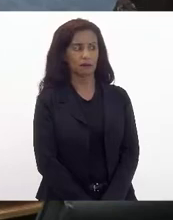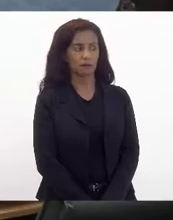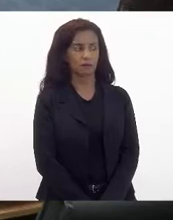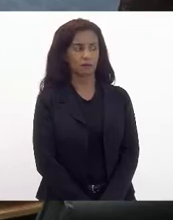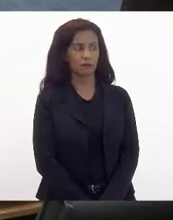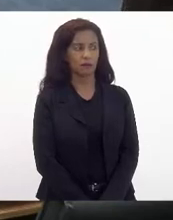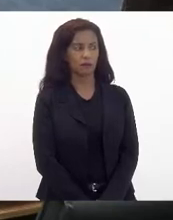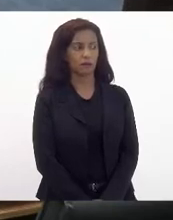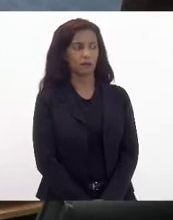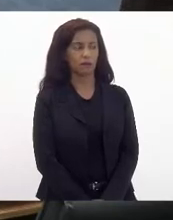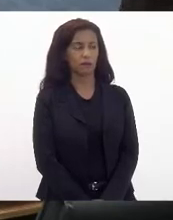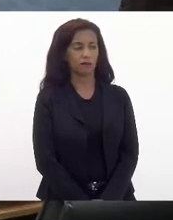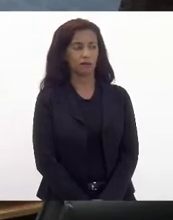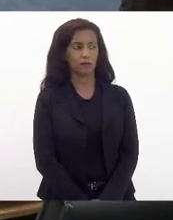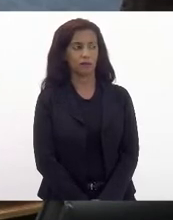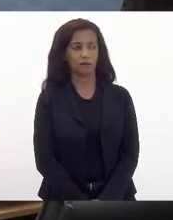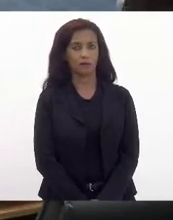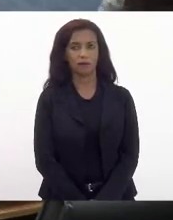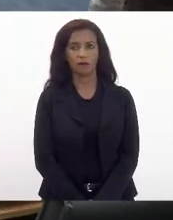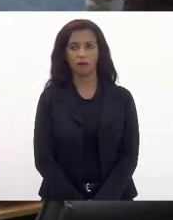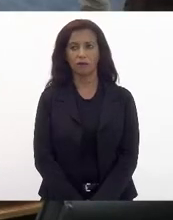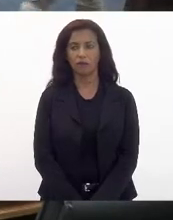E aí